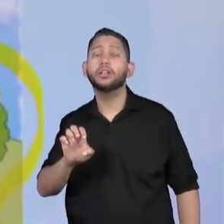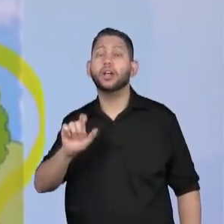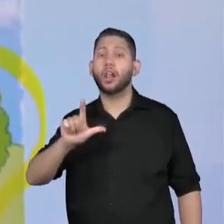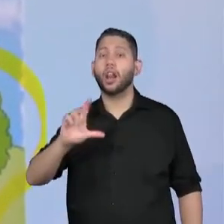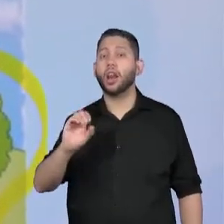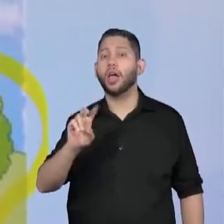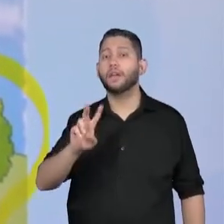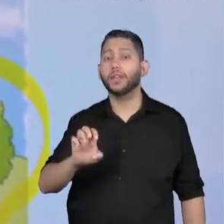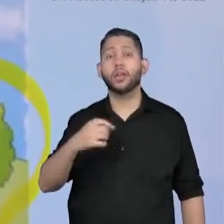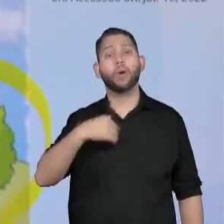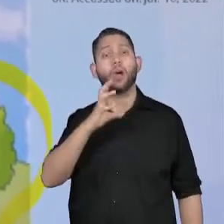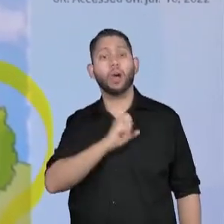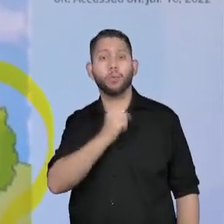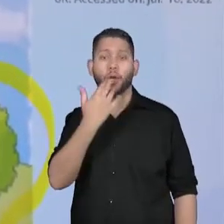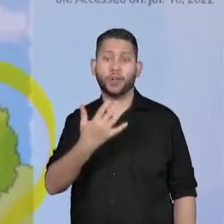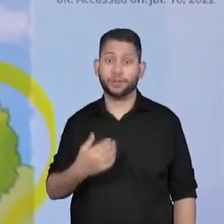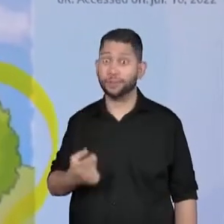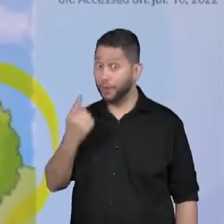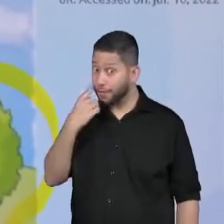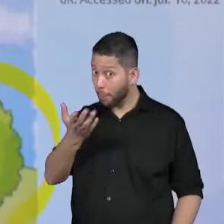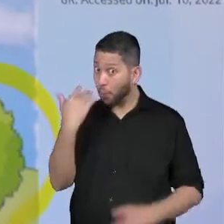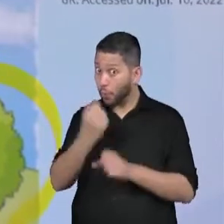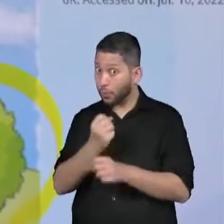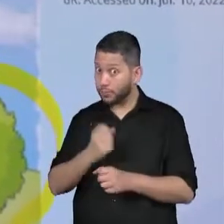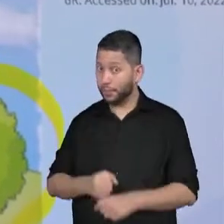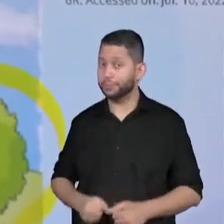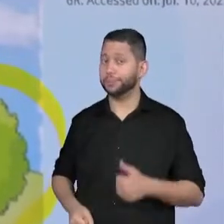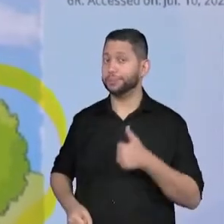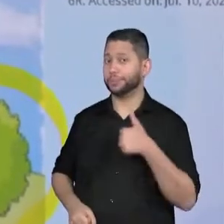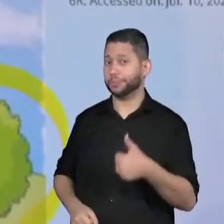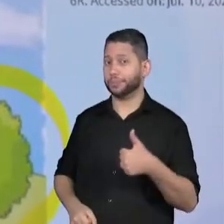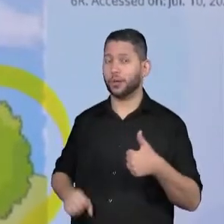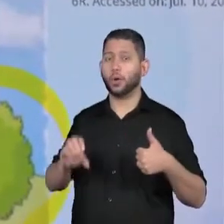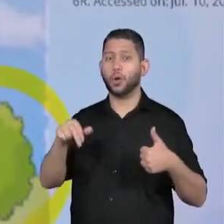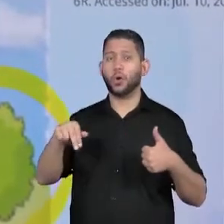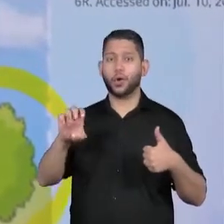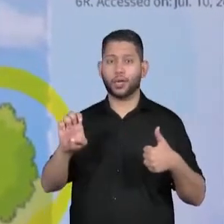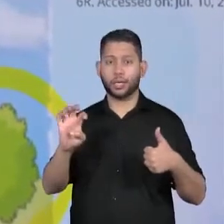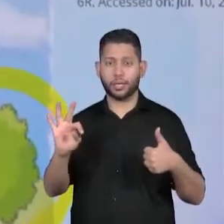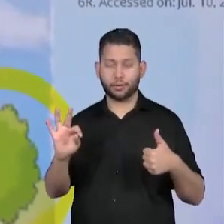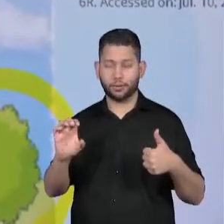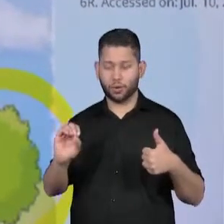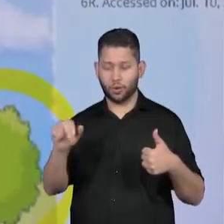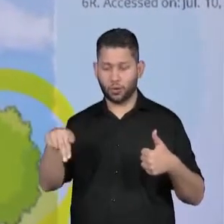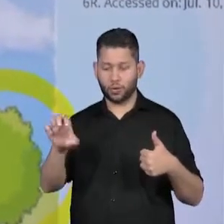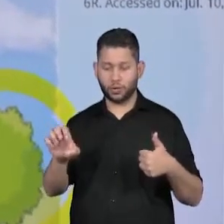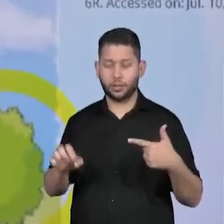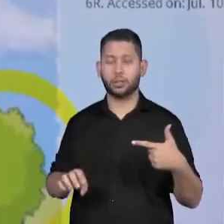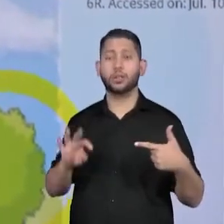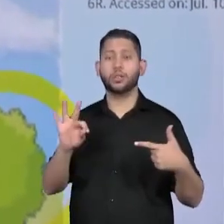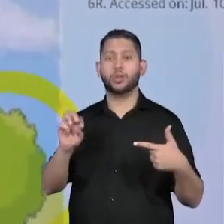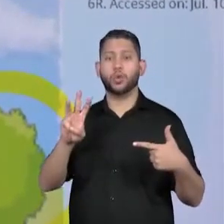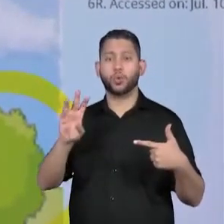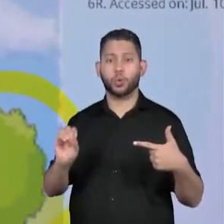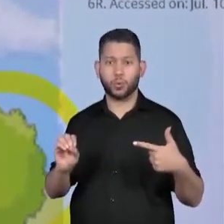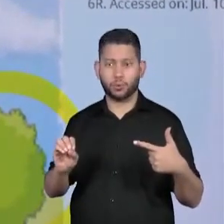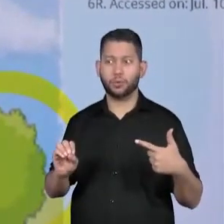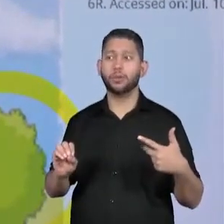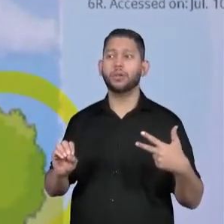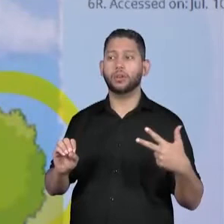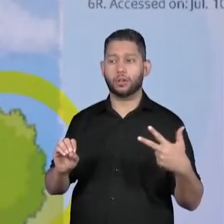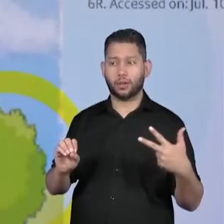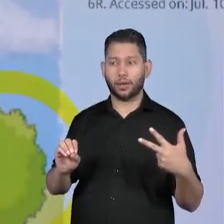1, 2, 3, 4, 5, 6,